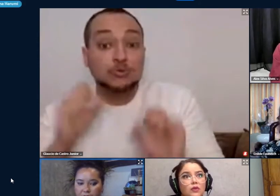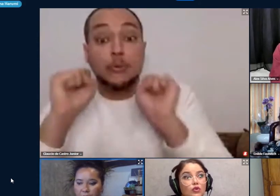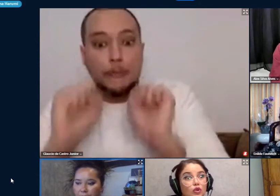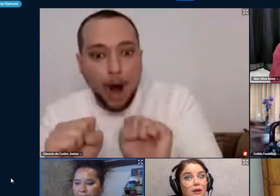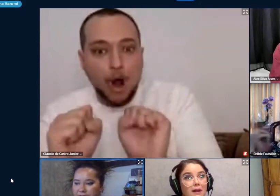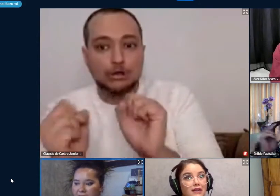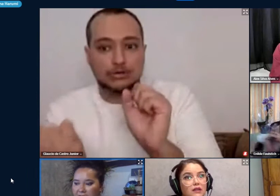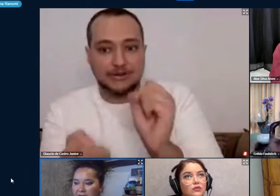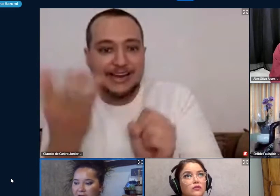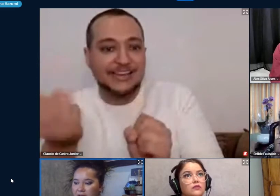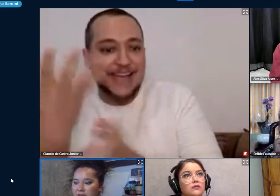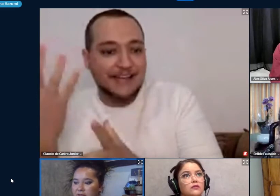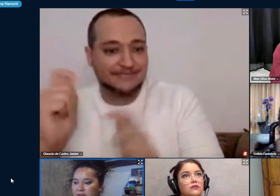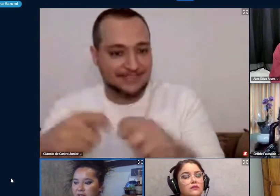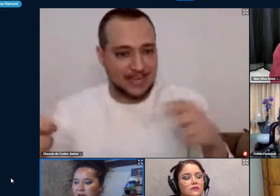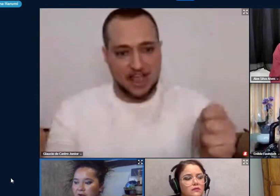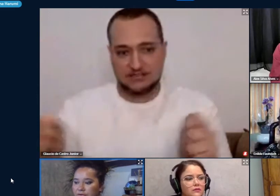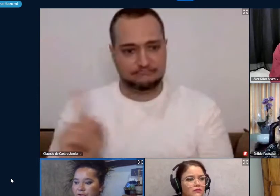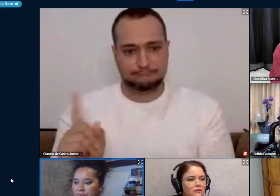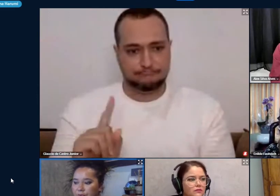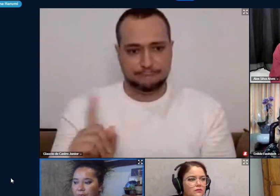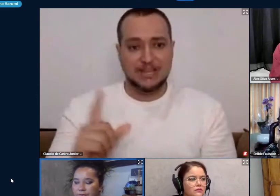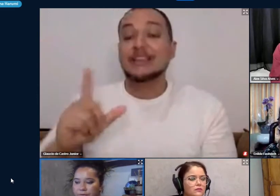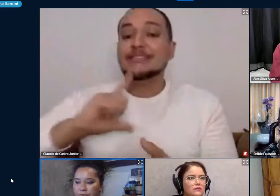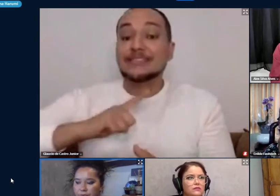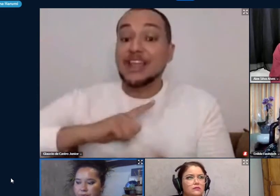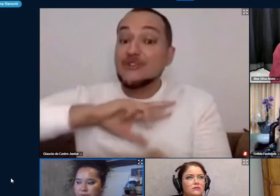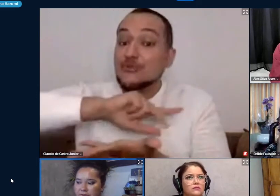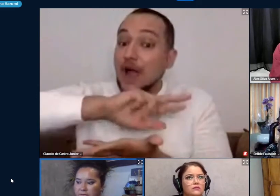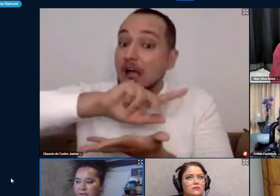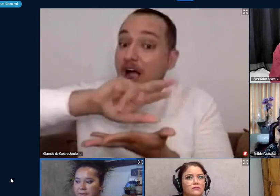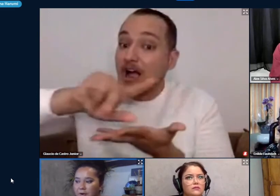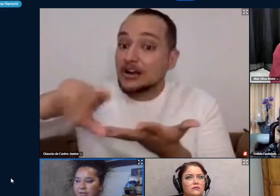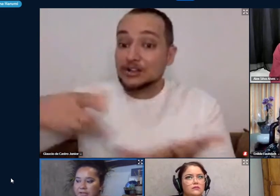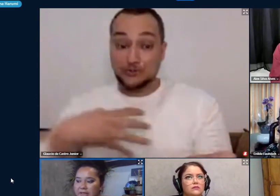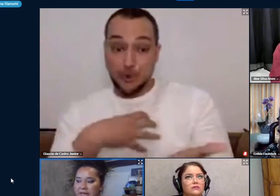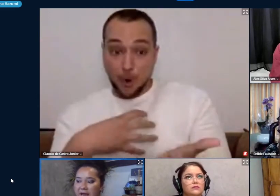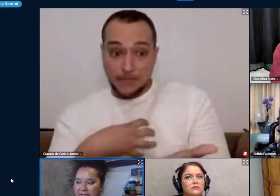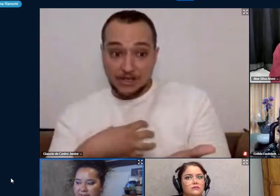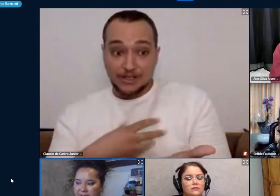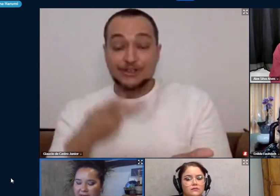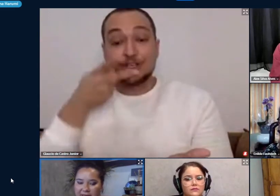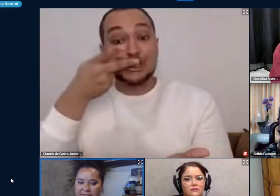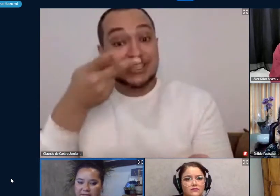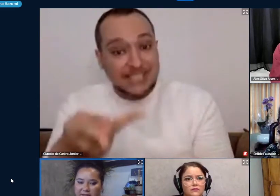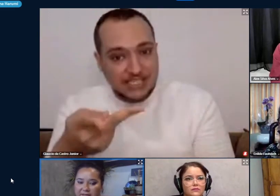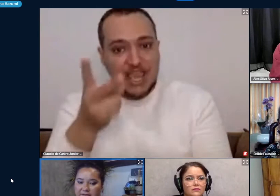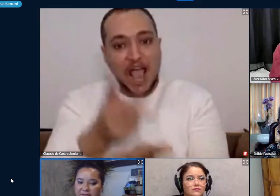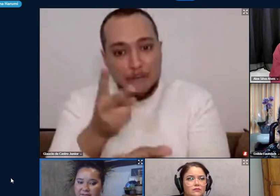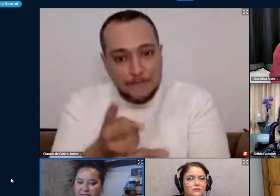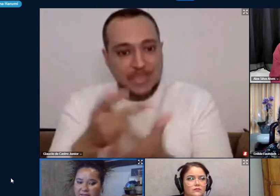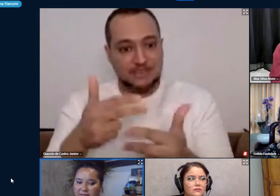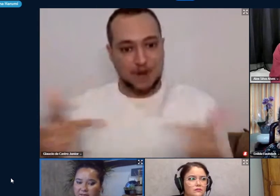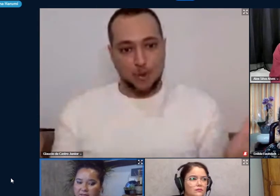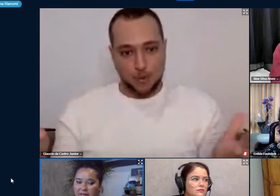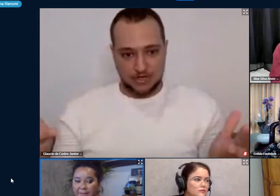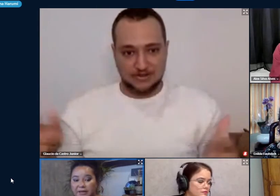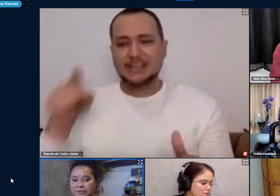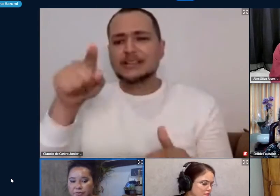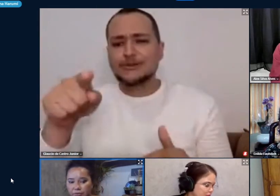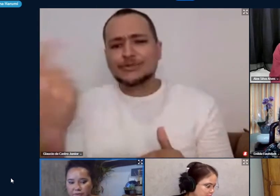Eu não tenho como mostrar algo do tipo como os surdos que podem criar sinais, às vezes